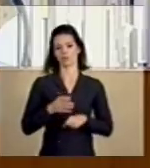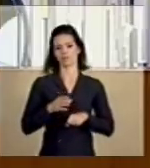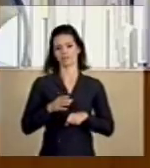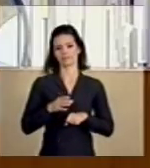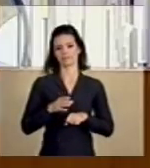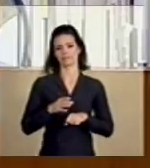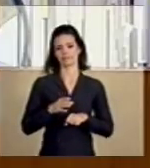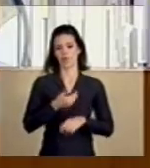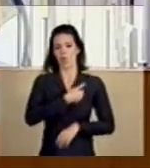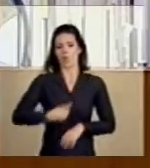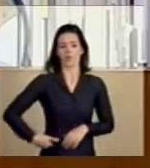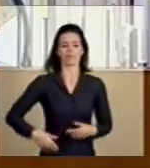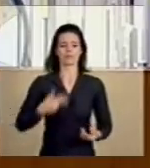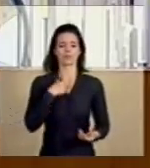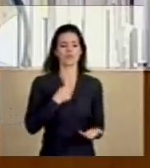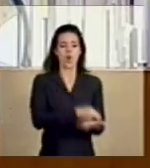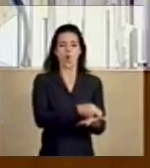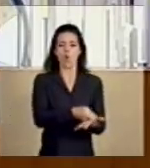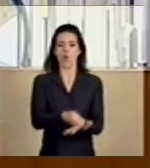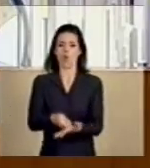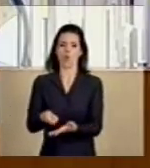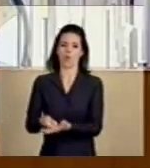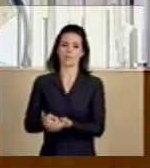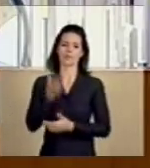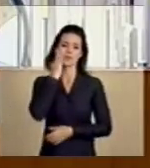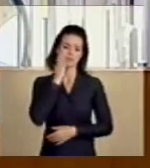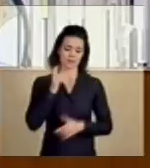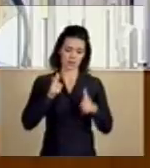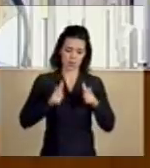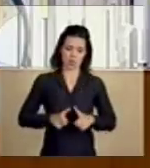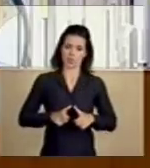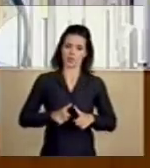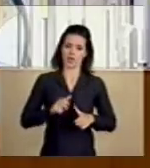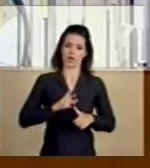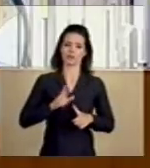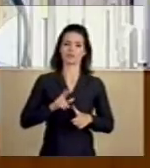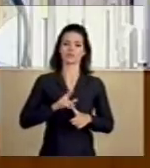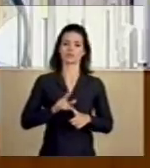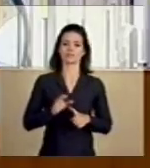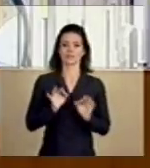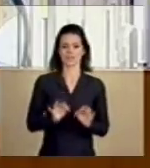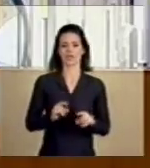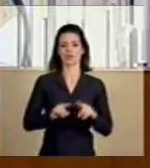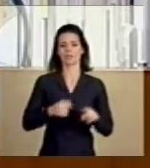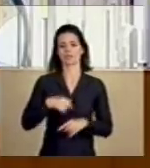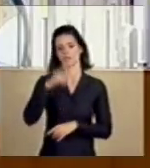local apropriado, uma cadeira de juiz, falar senão do direito, mas eu lembro